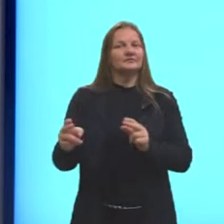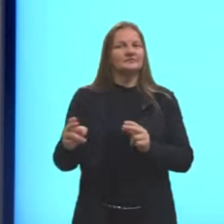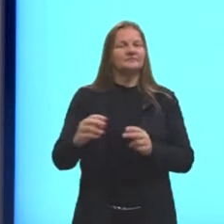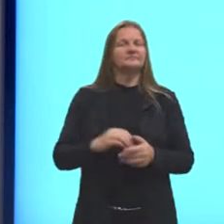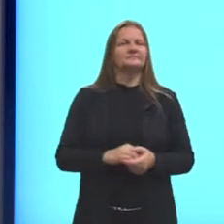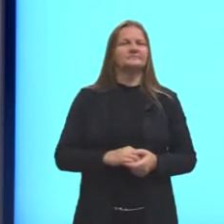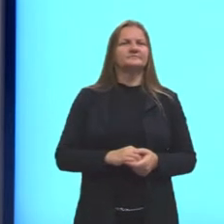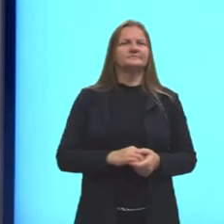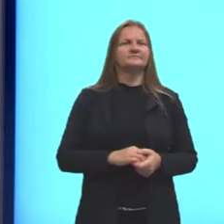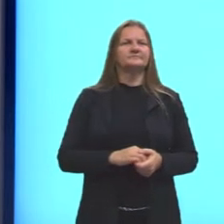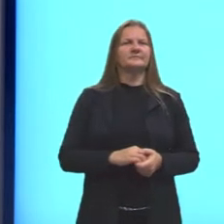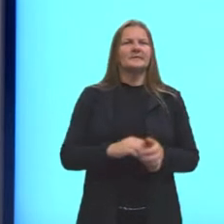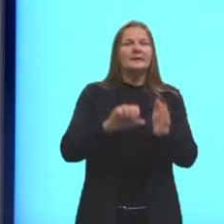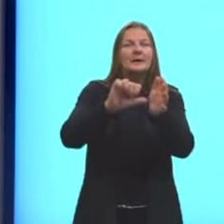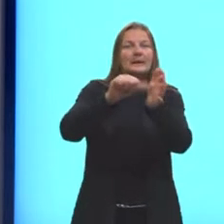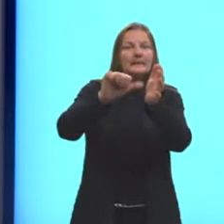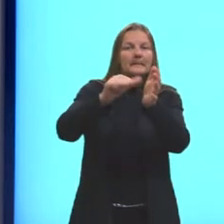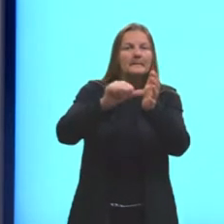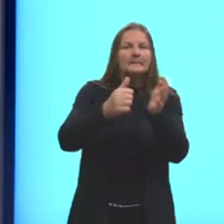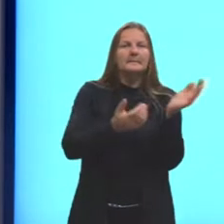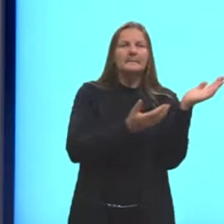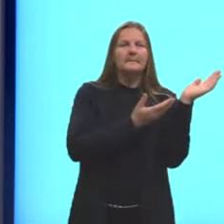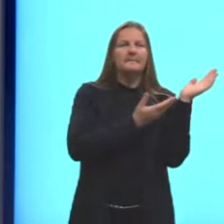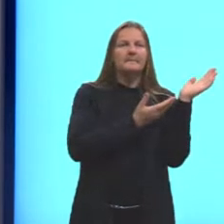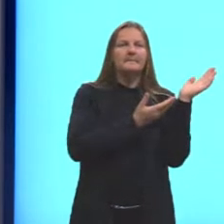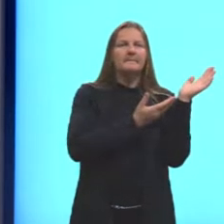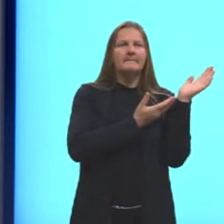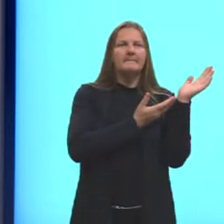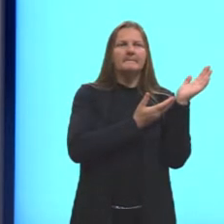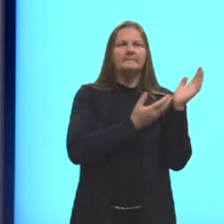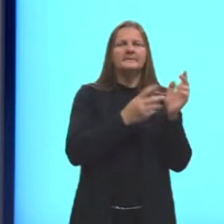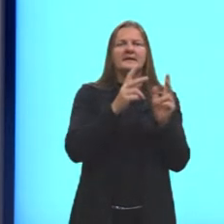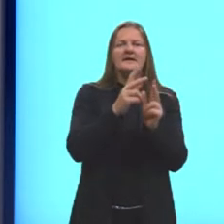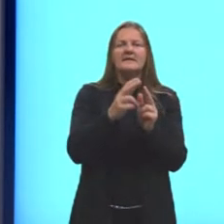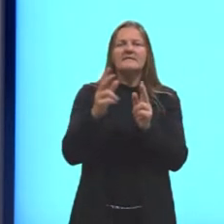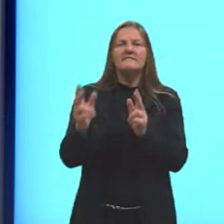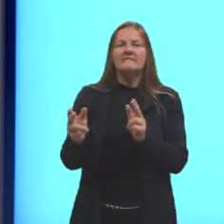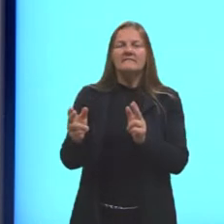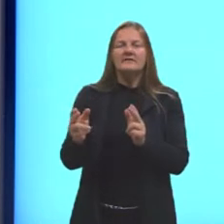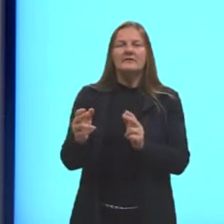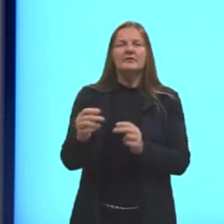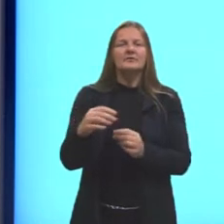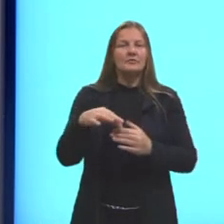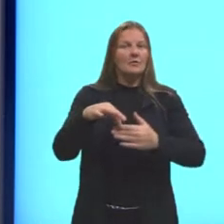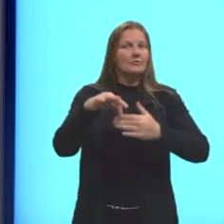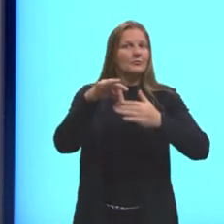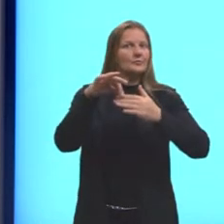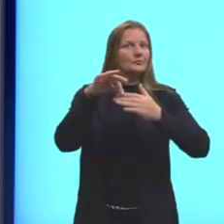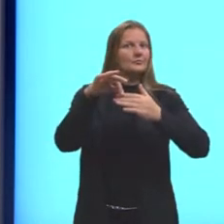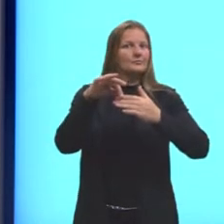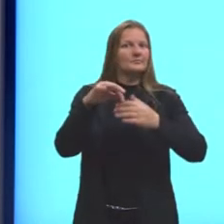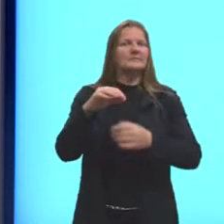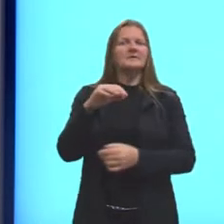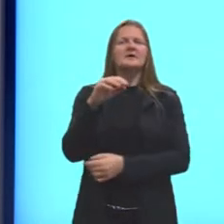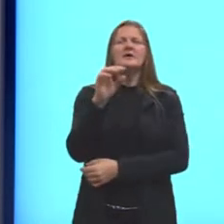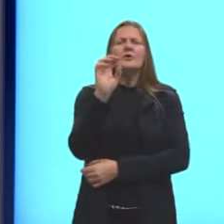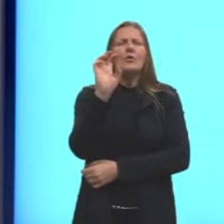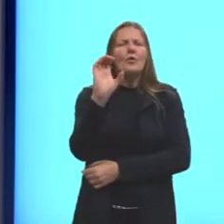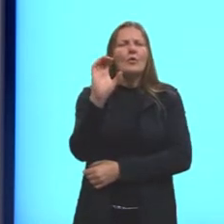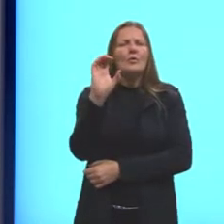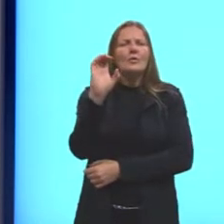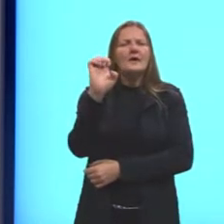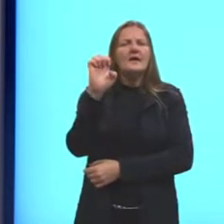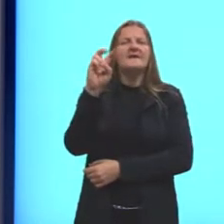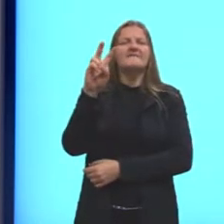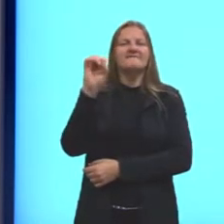fatoração o primeiro deles é o chamado fator comum em evidência Então nós vamos seguir